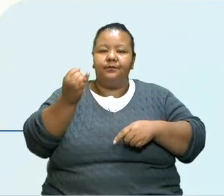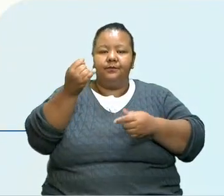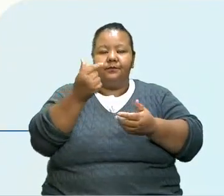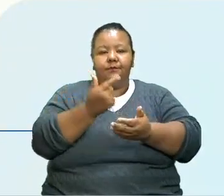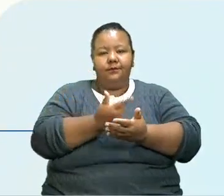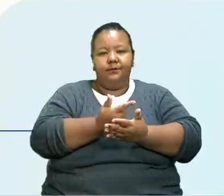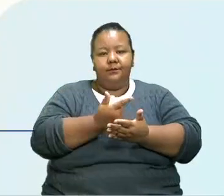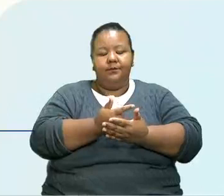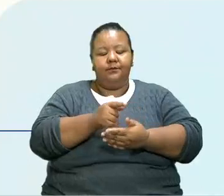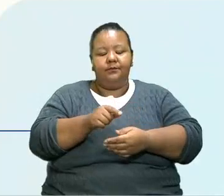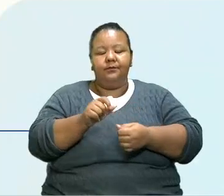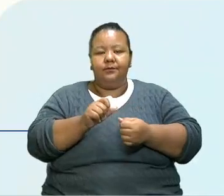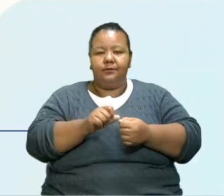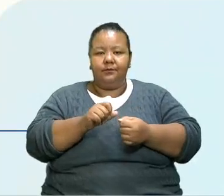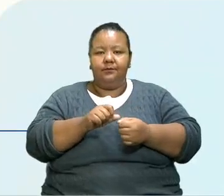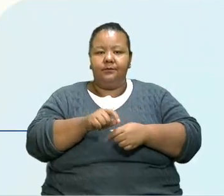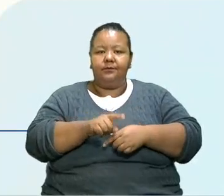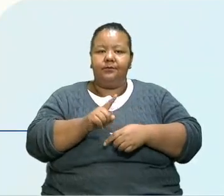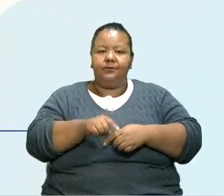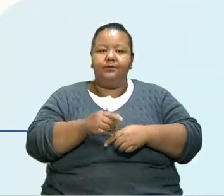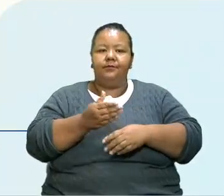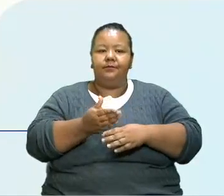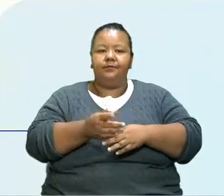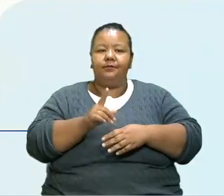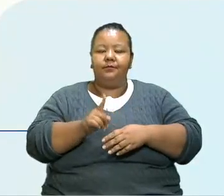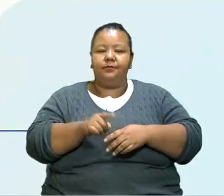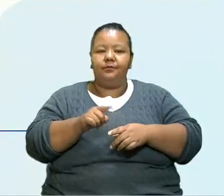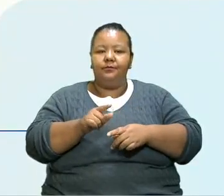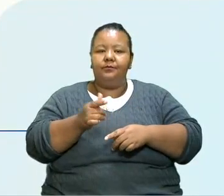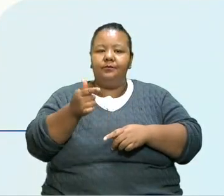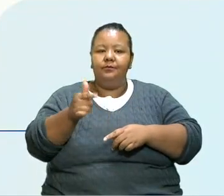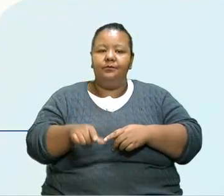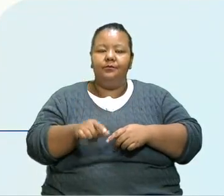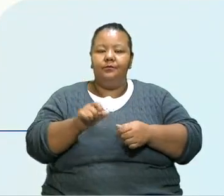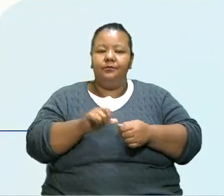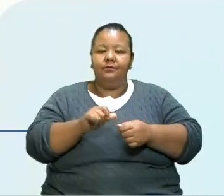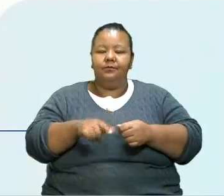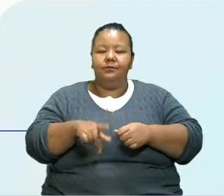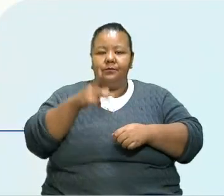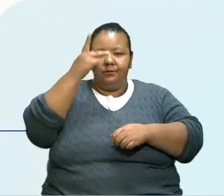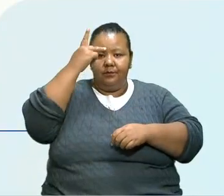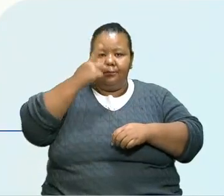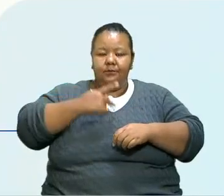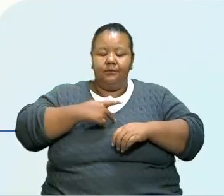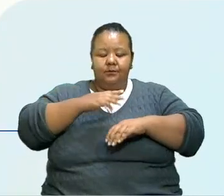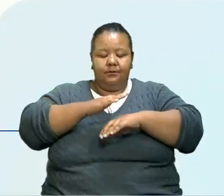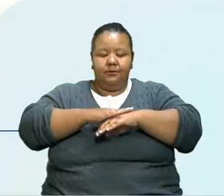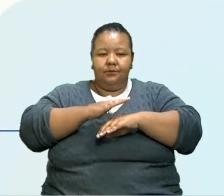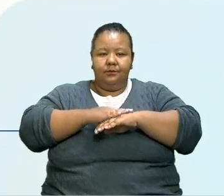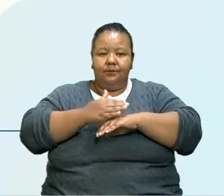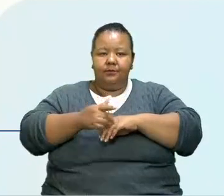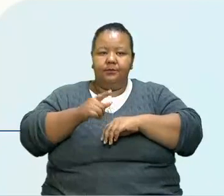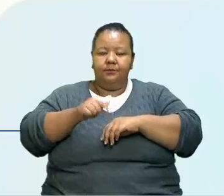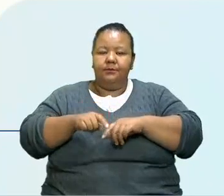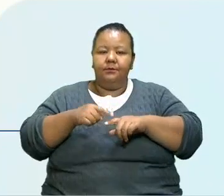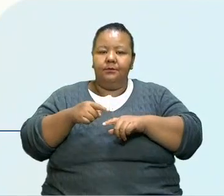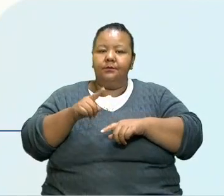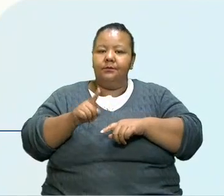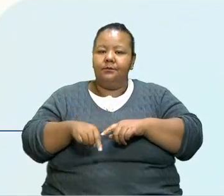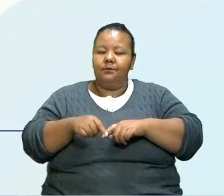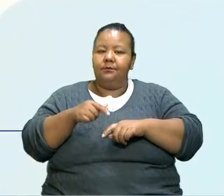tarefa, do que ele está realizando. Mas tudo isso vai ser conseguir sempre fazer quando ele tiver autonomia. Autonomia é o